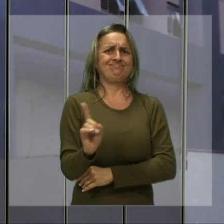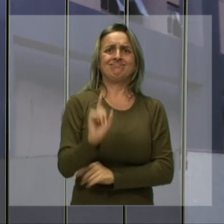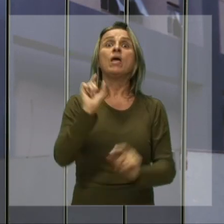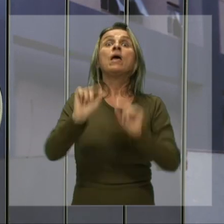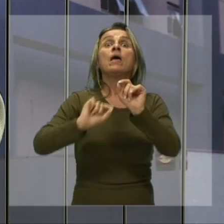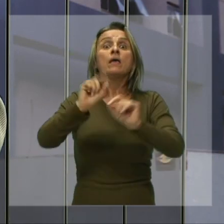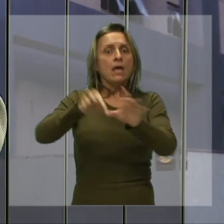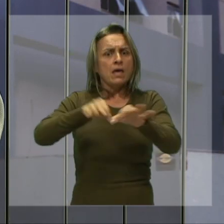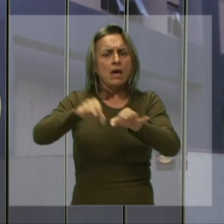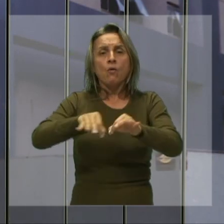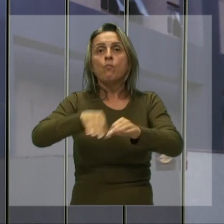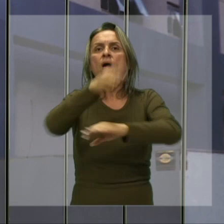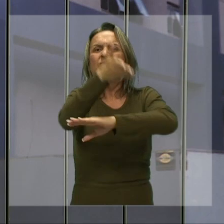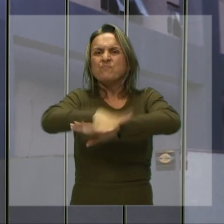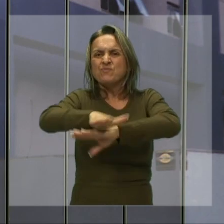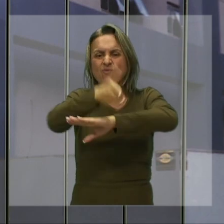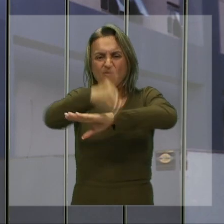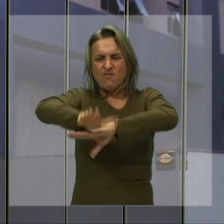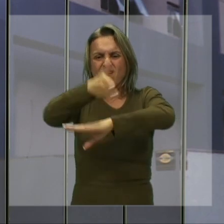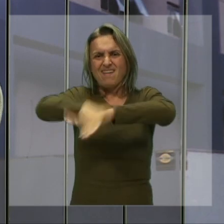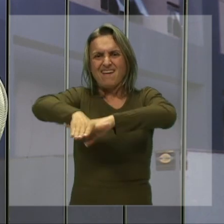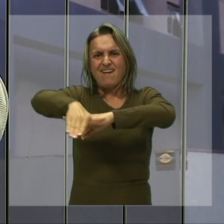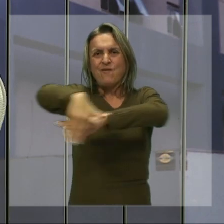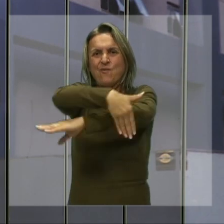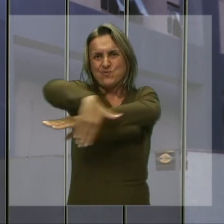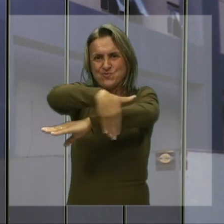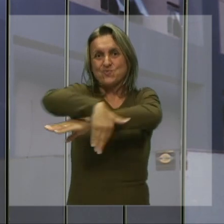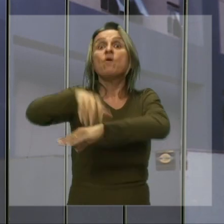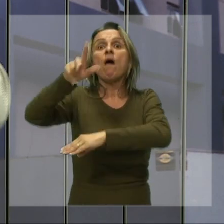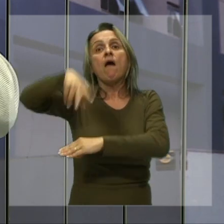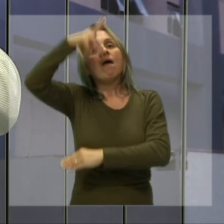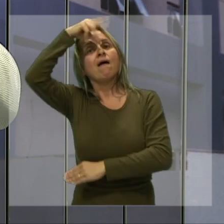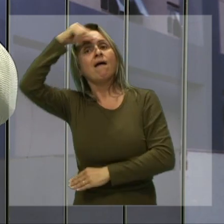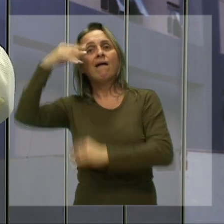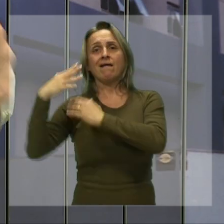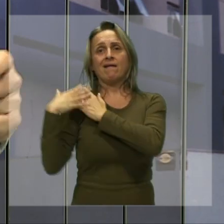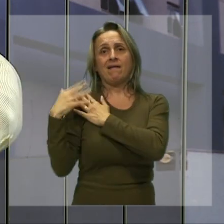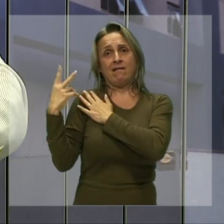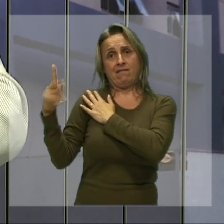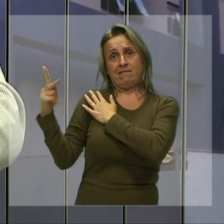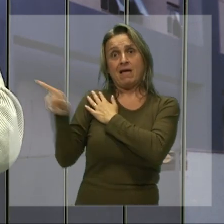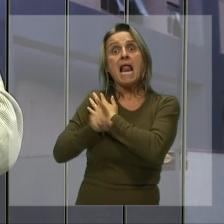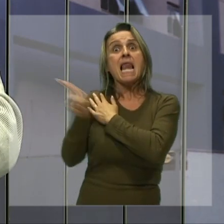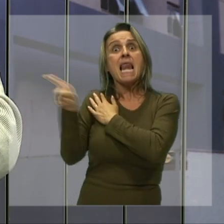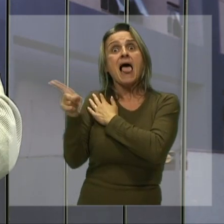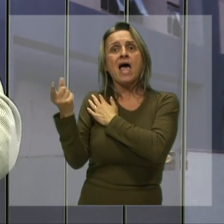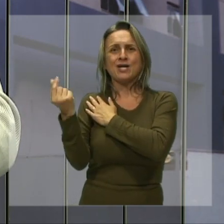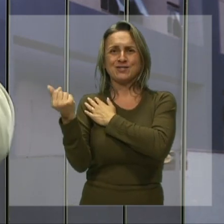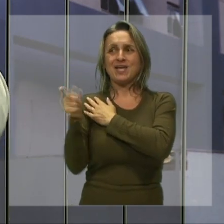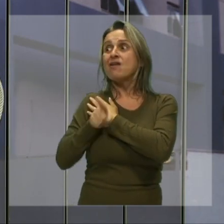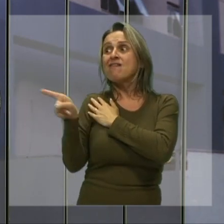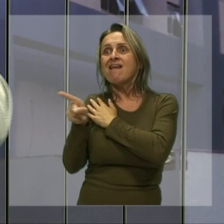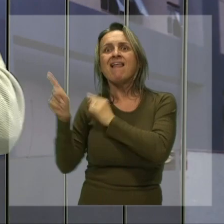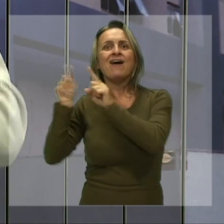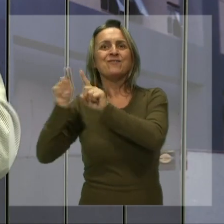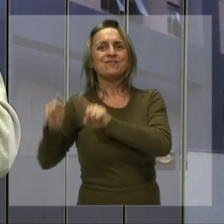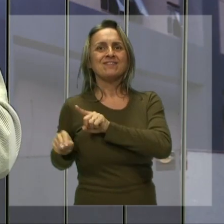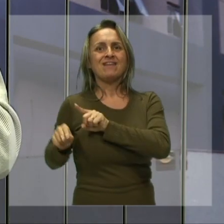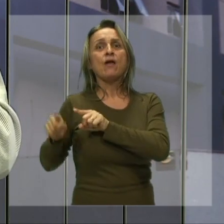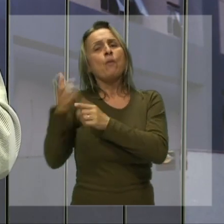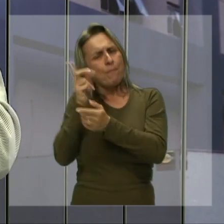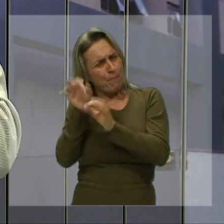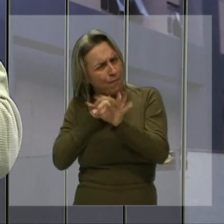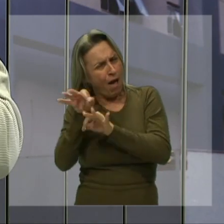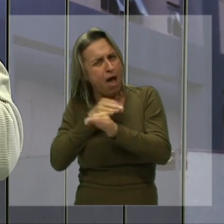e a secretaria de obras. É lá que está o dinheiro, lá que está o asfalto, lá que está a máquina, lá que está os funcionários para arrumar o buraco da